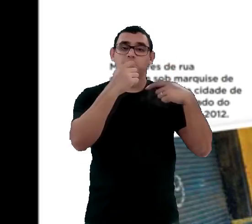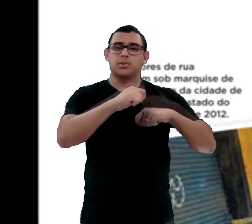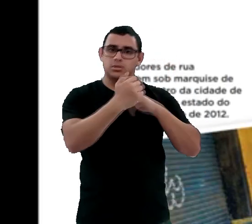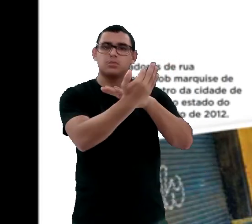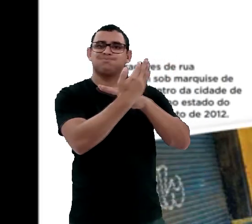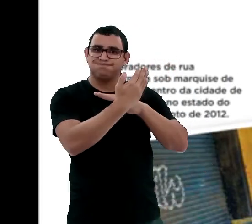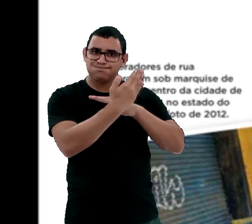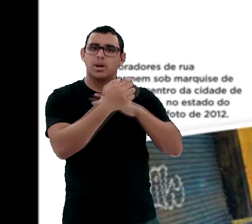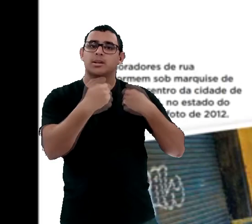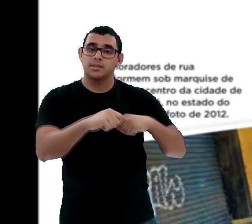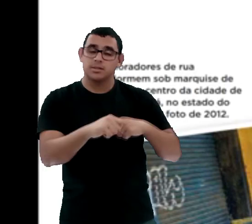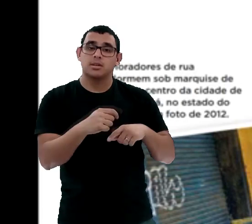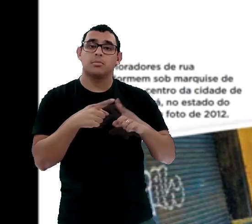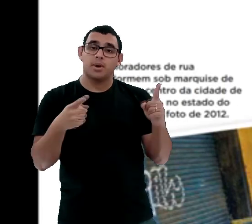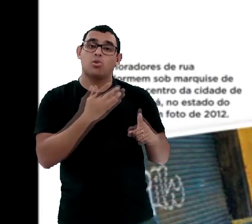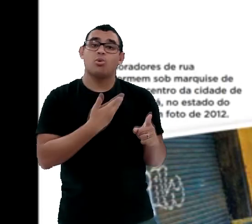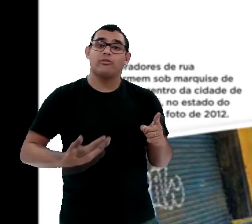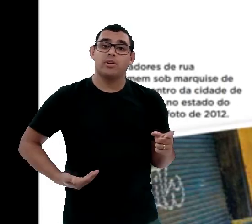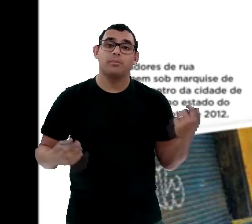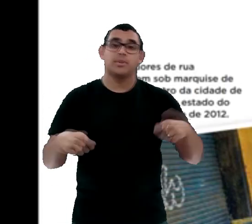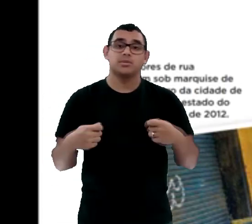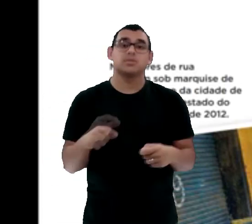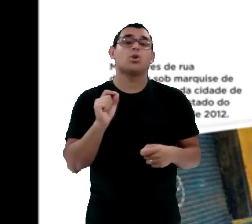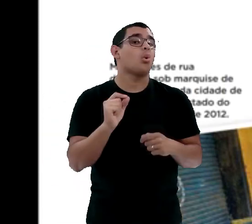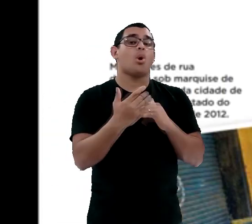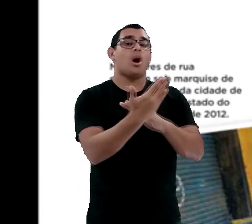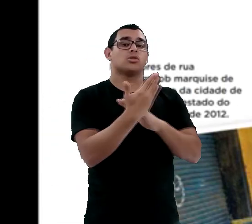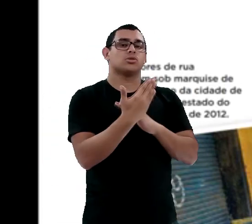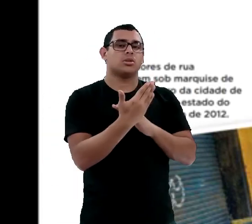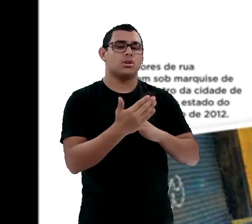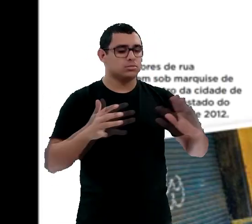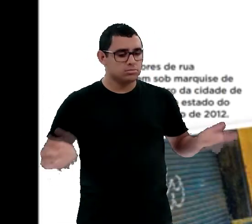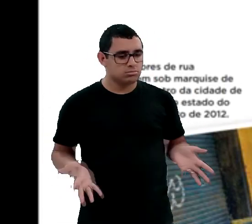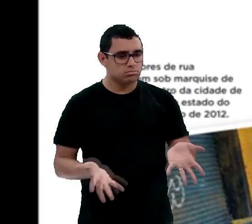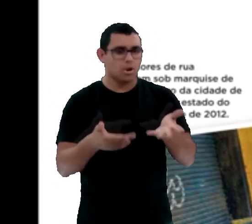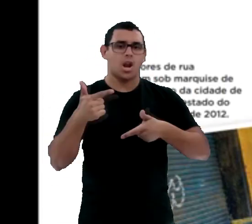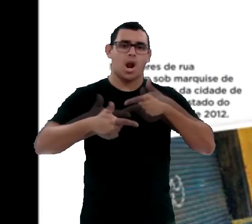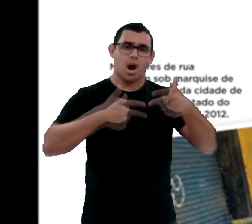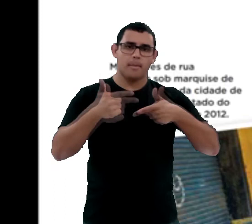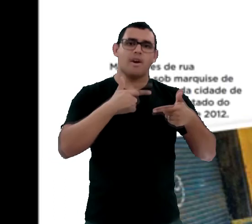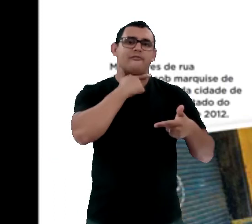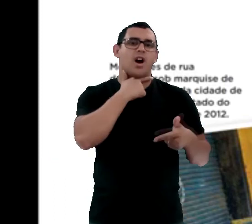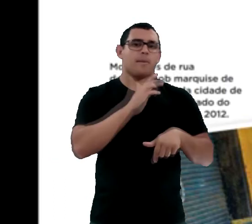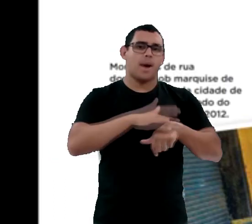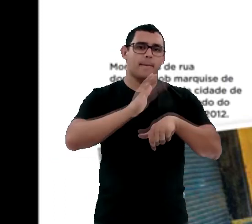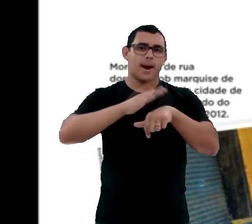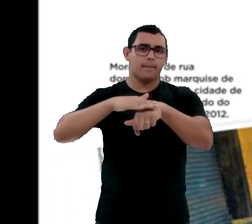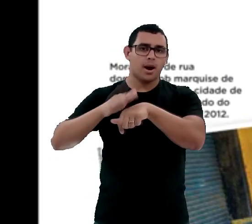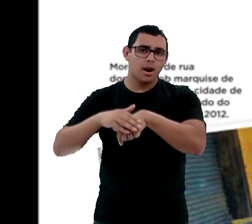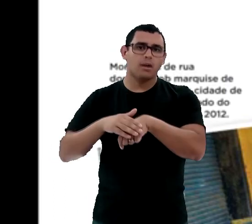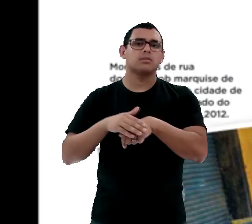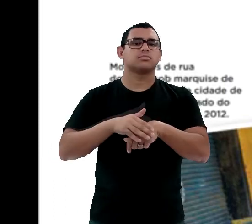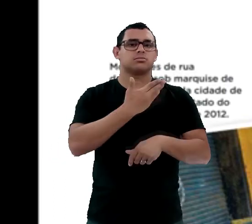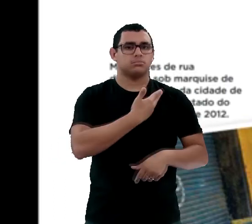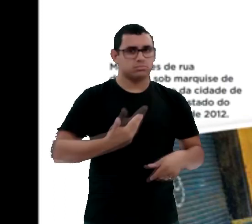Muitas pessoas acreditam que o Estado tem a obrigação de sustentar todo mundo. Até certo ponto, sim. Mas não sustentar dando